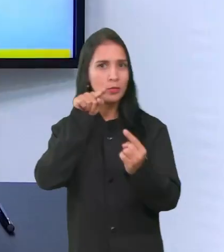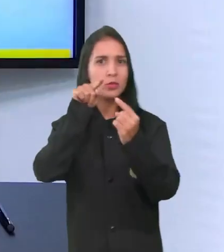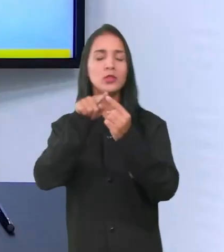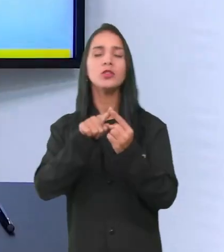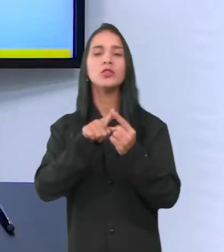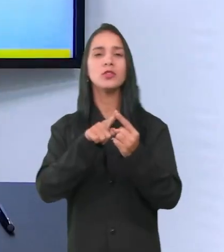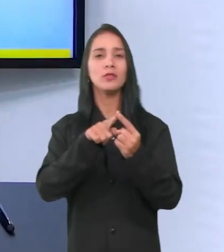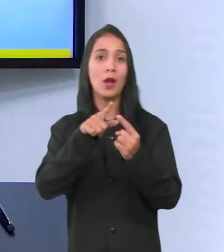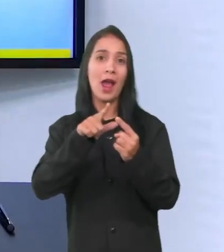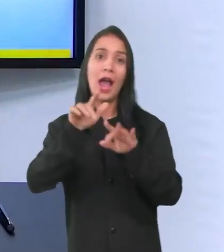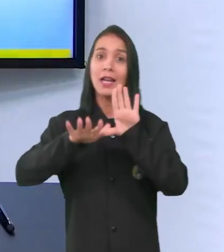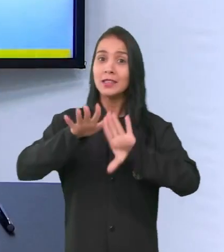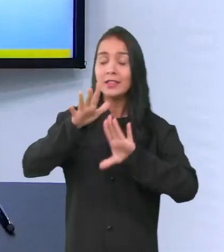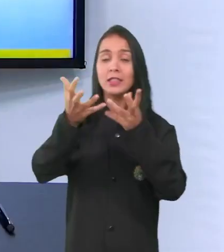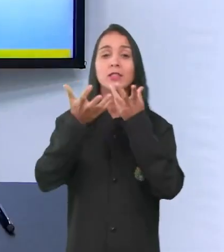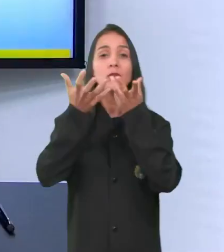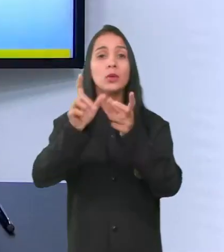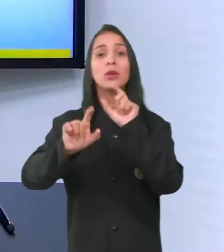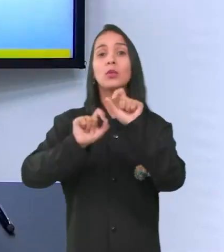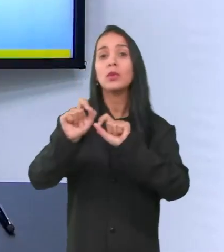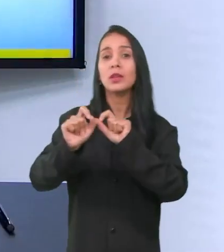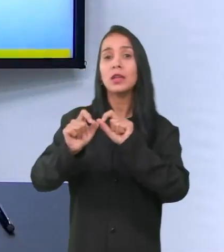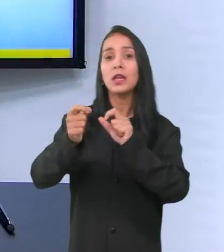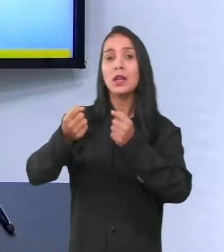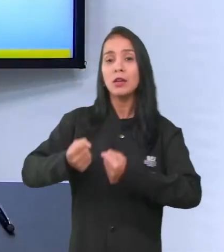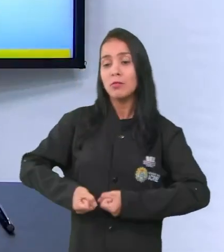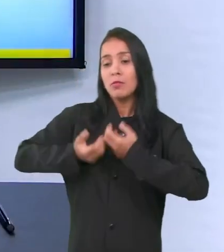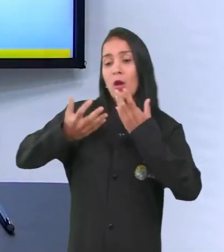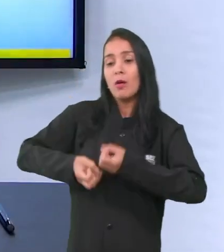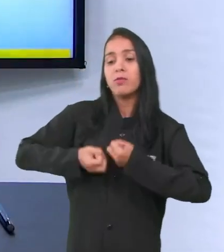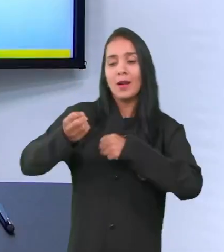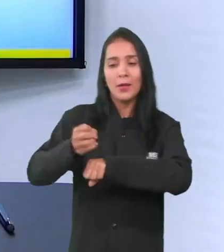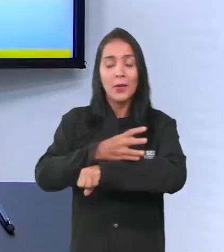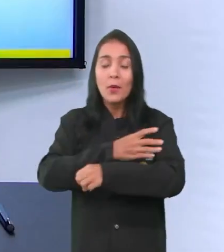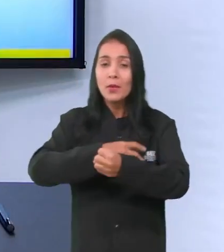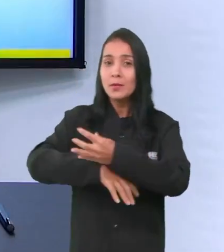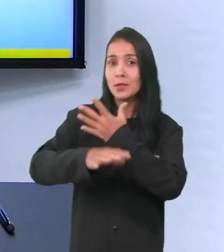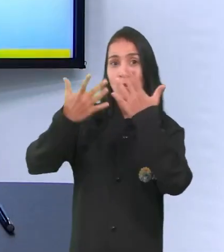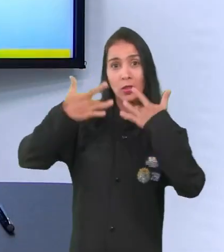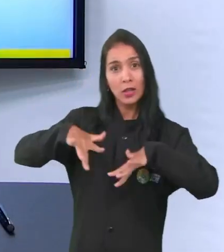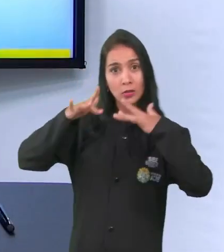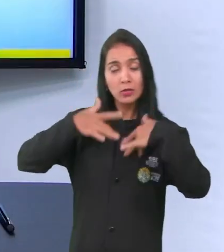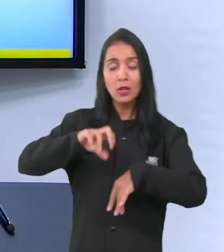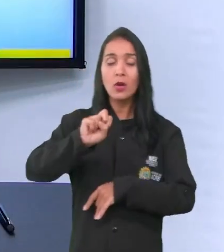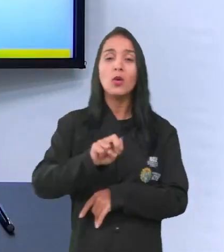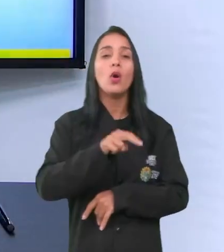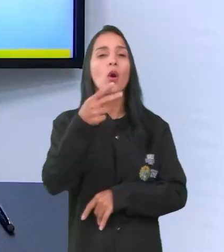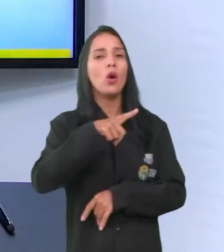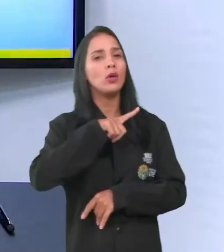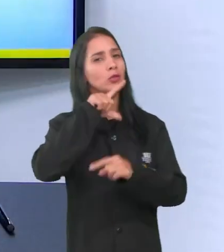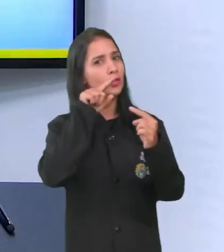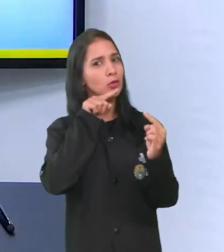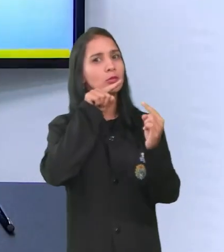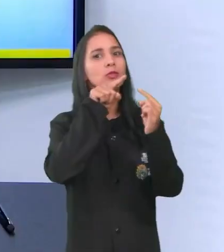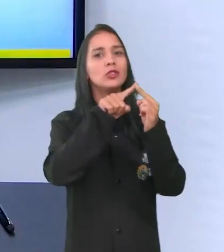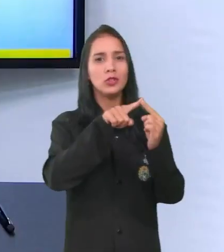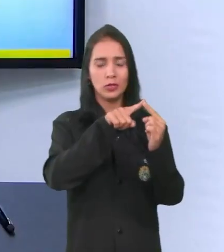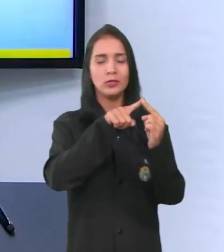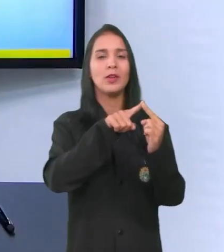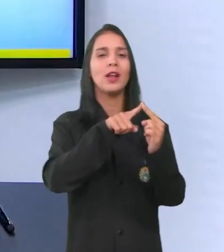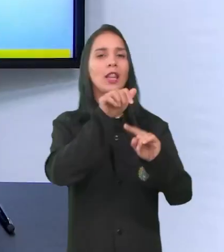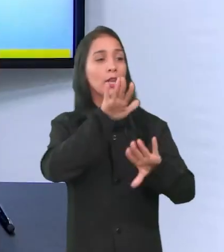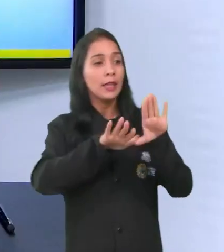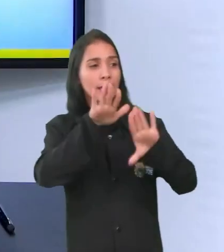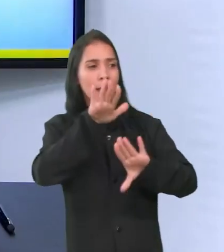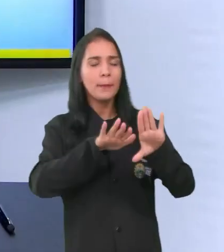expressar uma emoção do dia a dia, de forma natural, involuntária, orgânica, ou tendo alguma uma função, seja